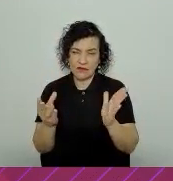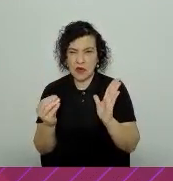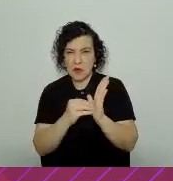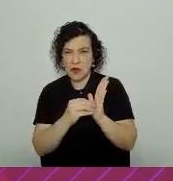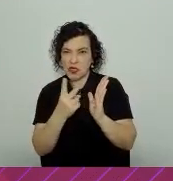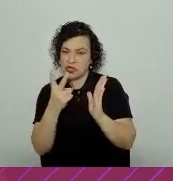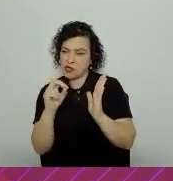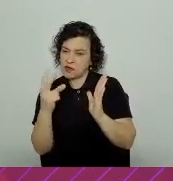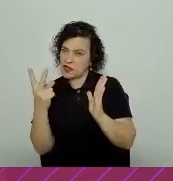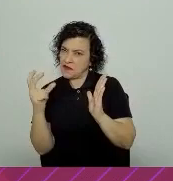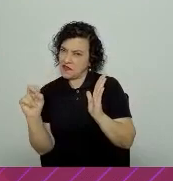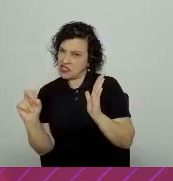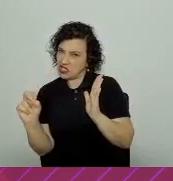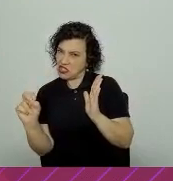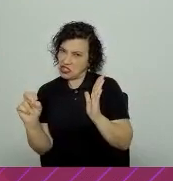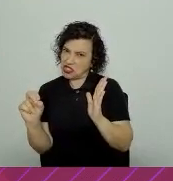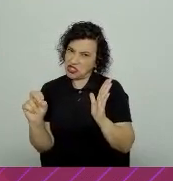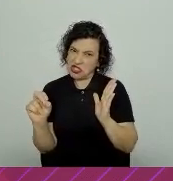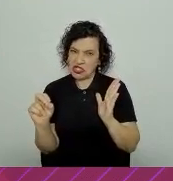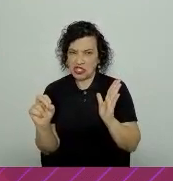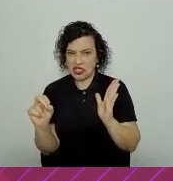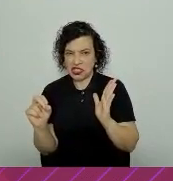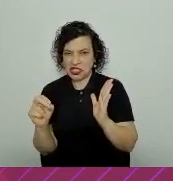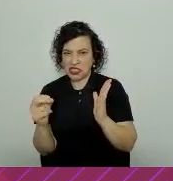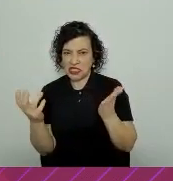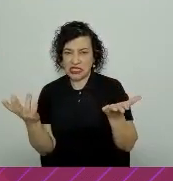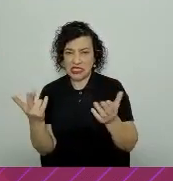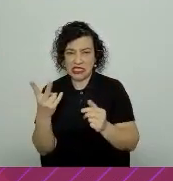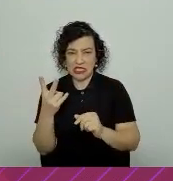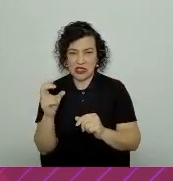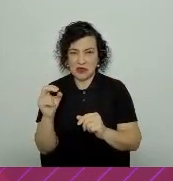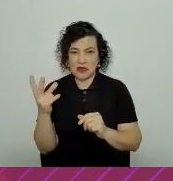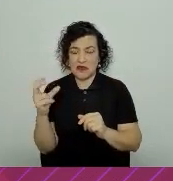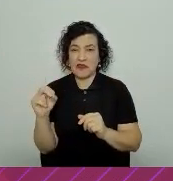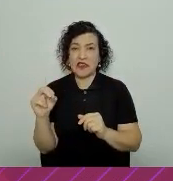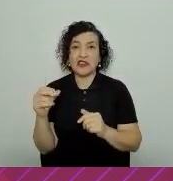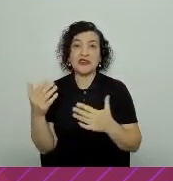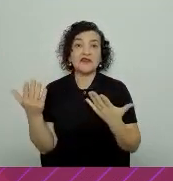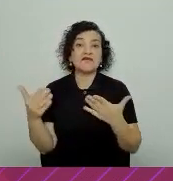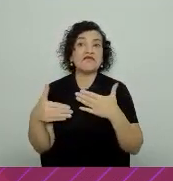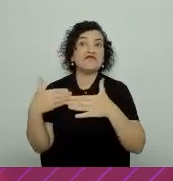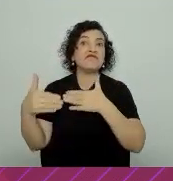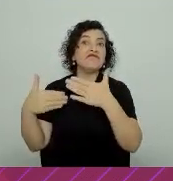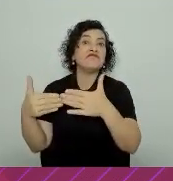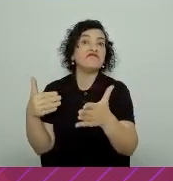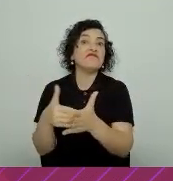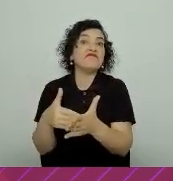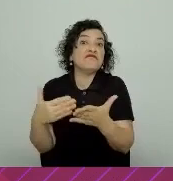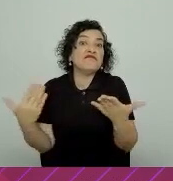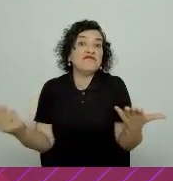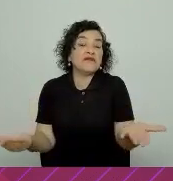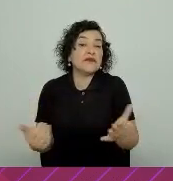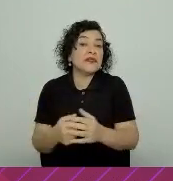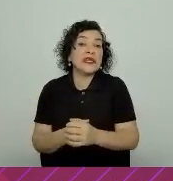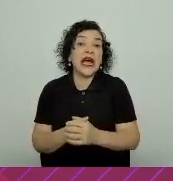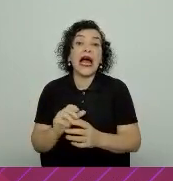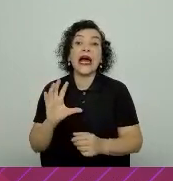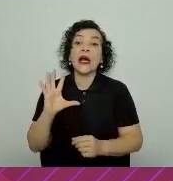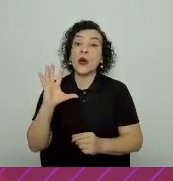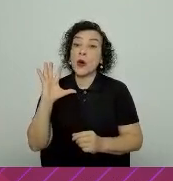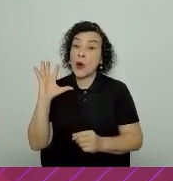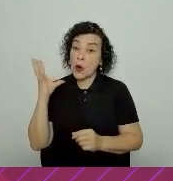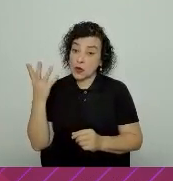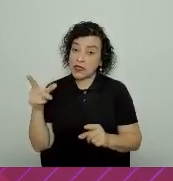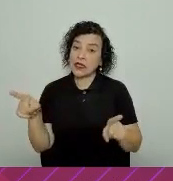aí não sei que dois de 20 que quando que vai chegar isso mas ele vai vir e ele vai vir junto